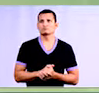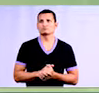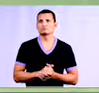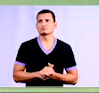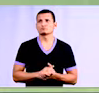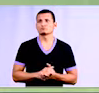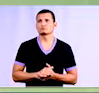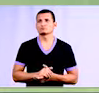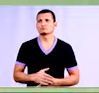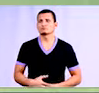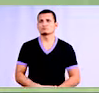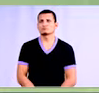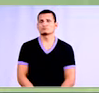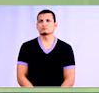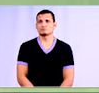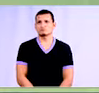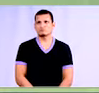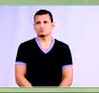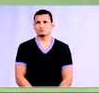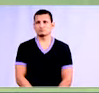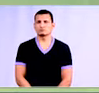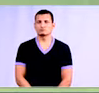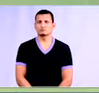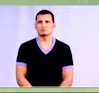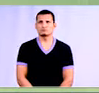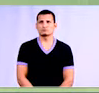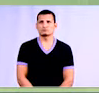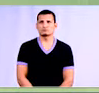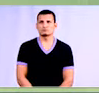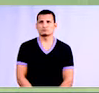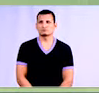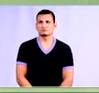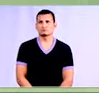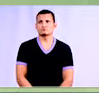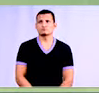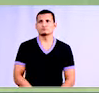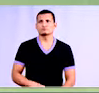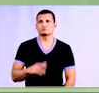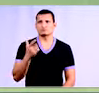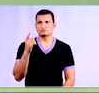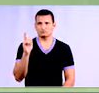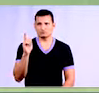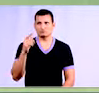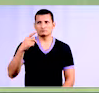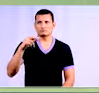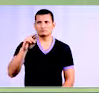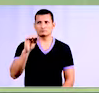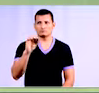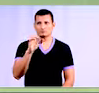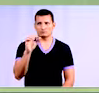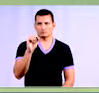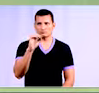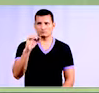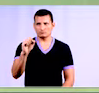suas atividades, né, de gerenciamento, e outra para os processos.